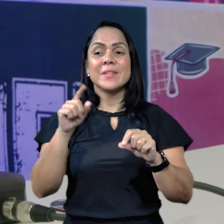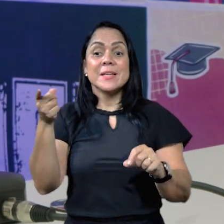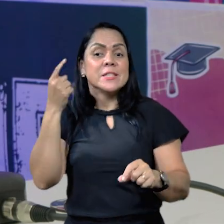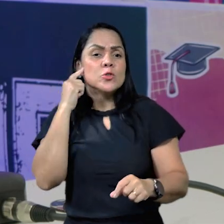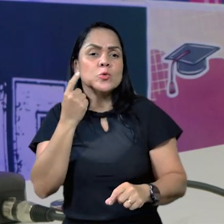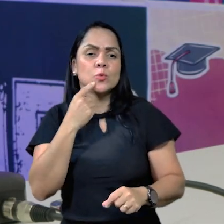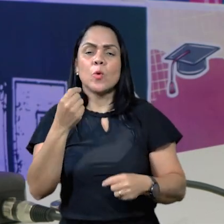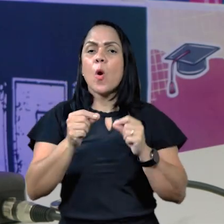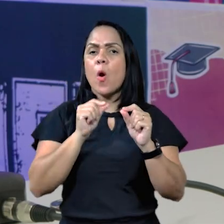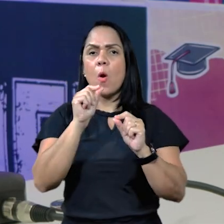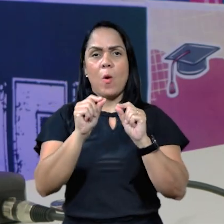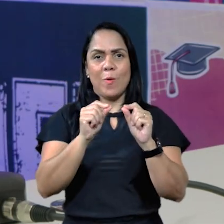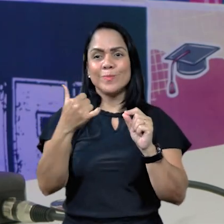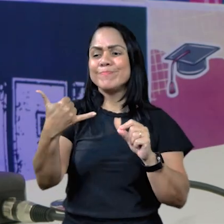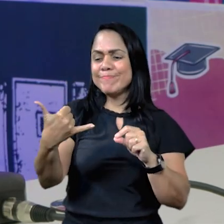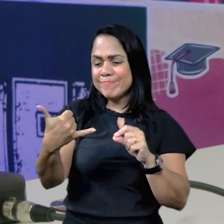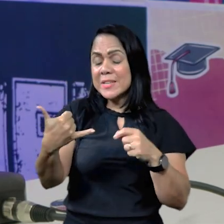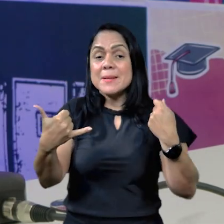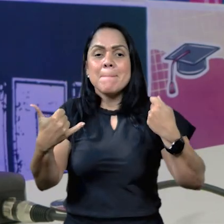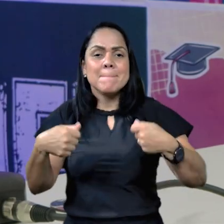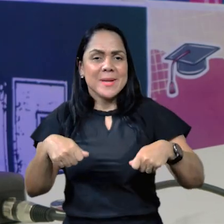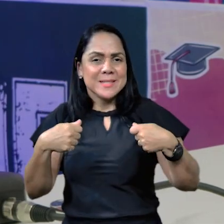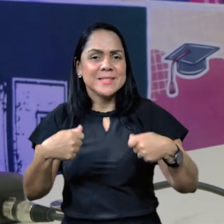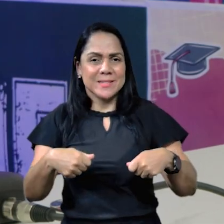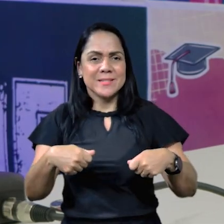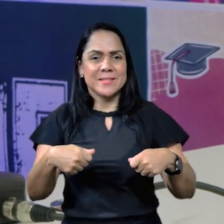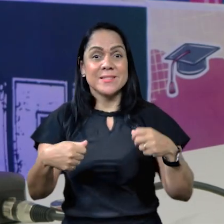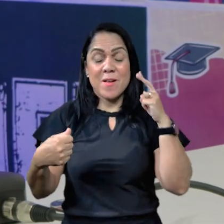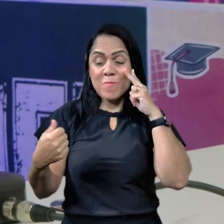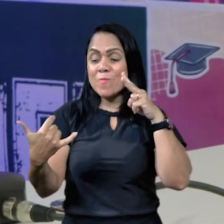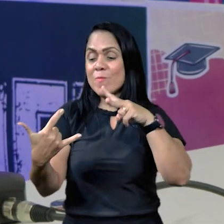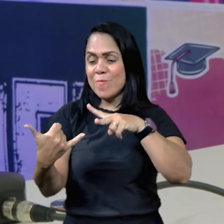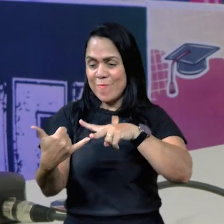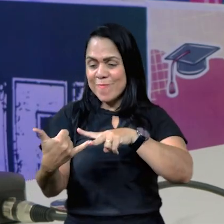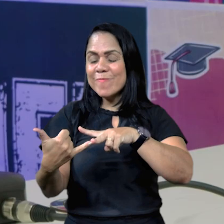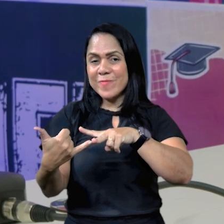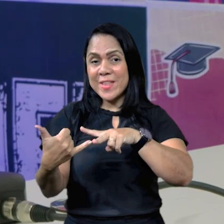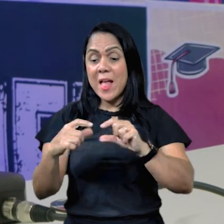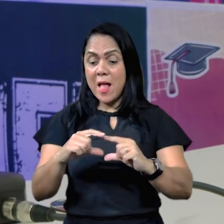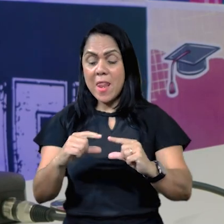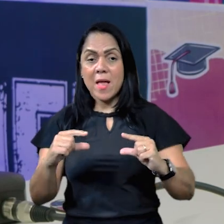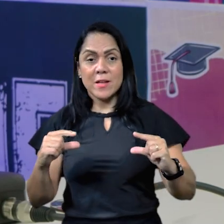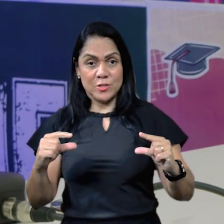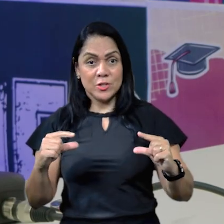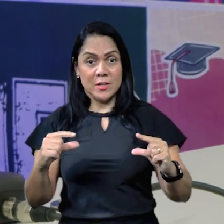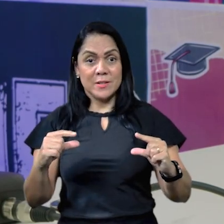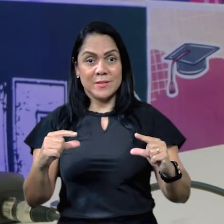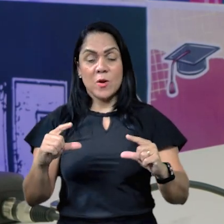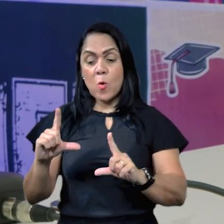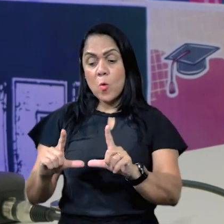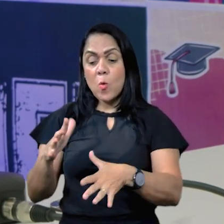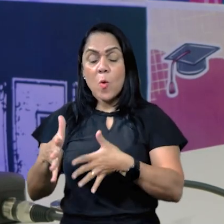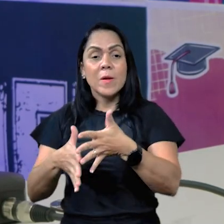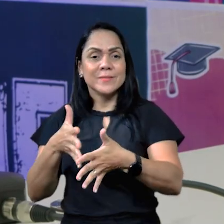surdo. Como é que ele desliga se está dependendo de uma tela ligada para ver a legenda ou ver a janela em